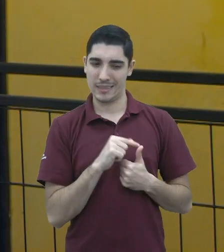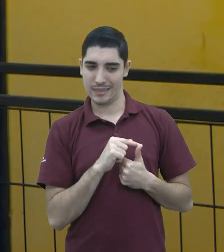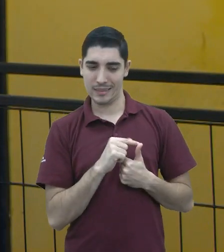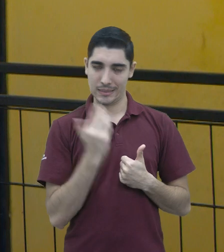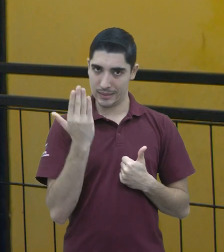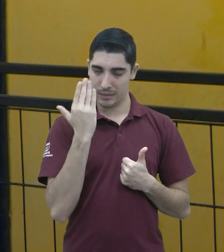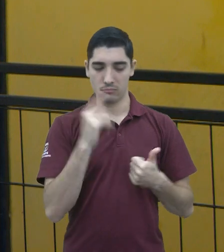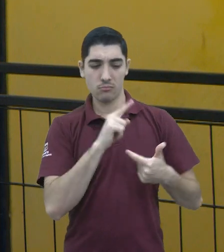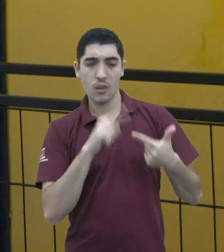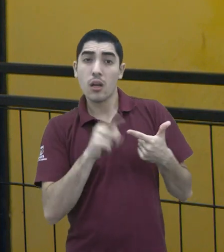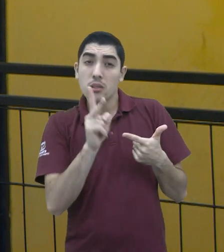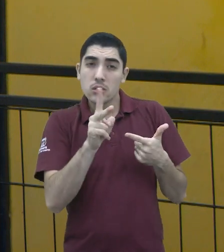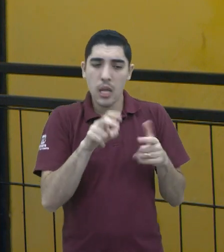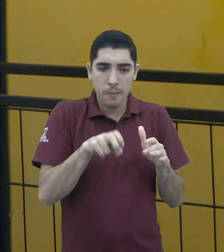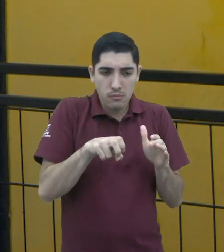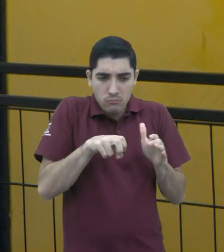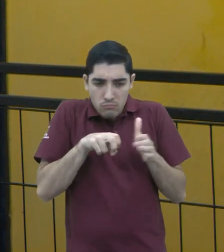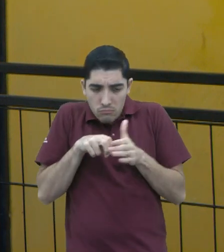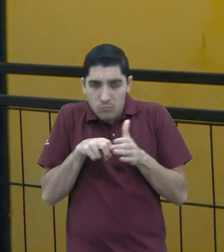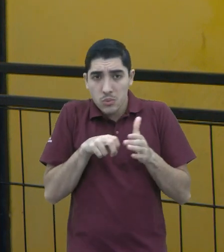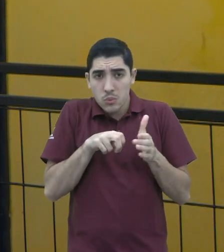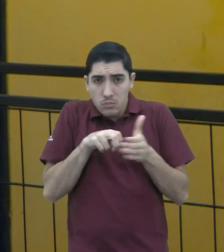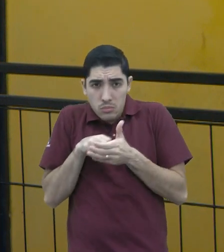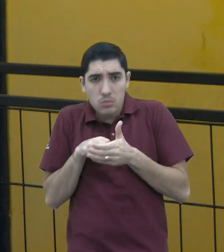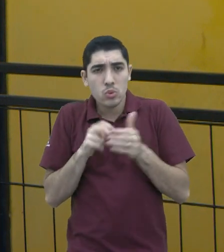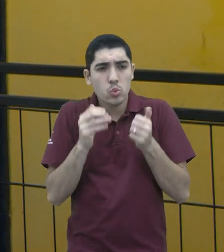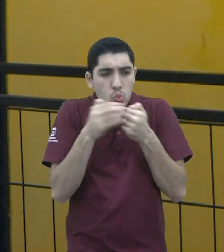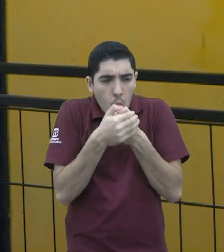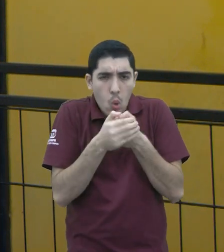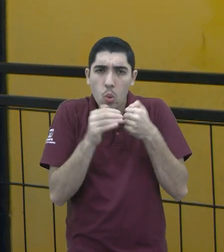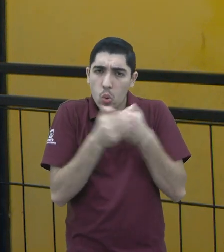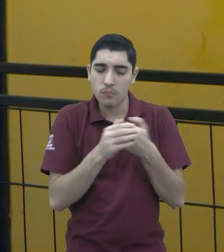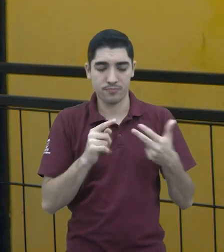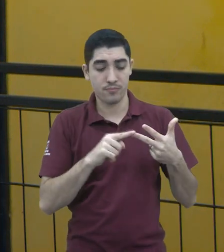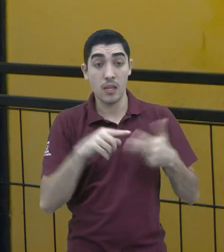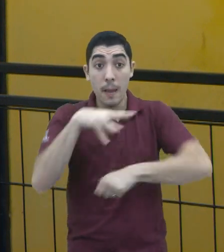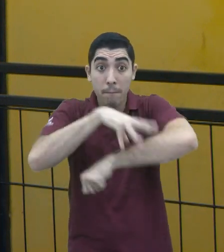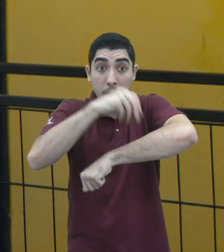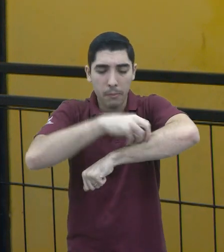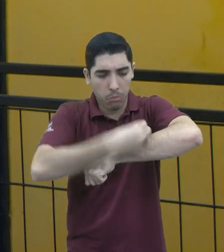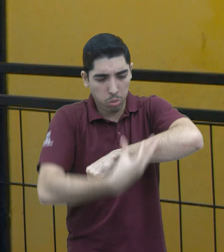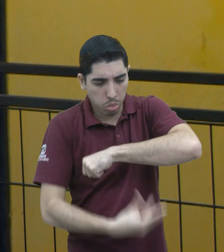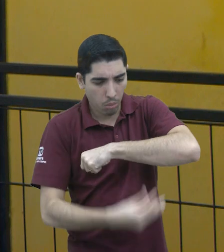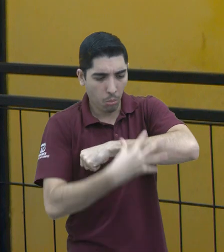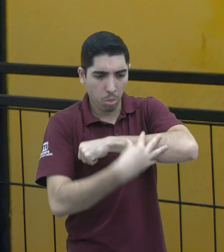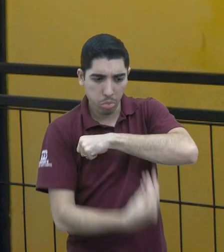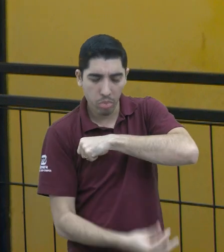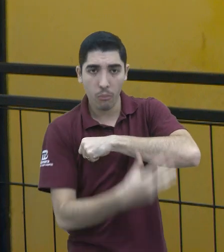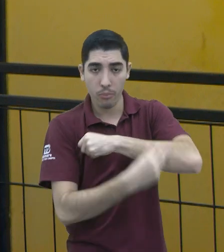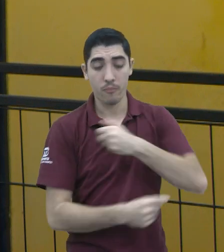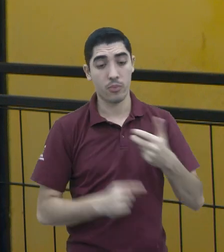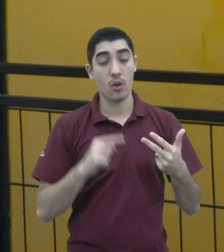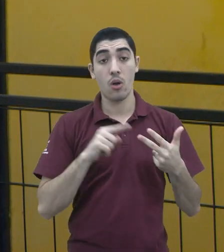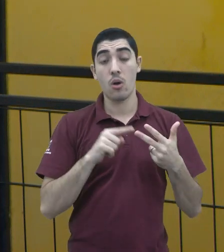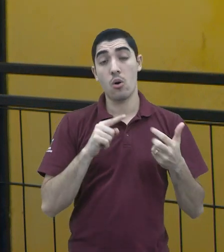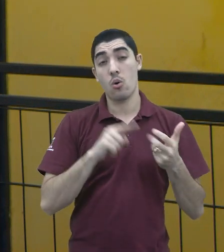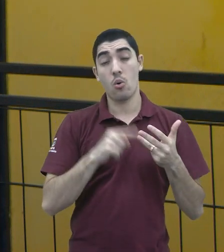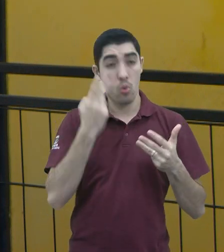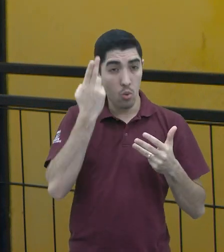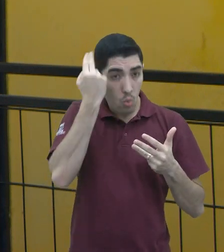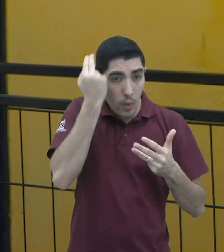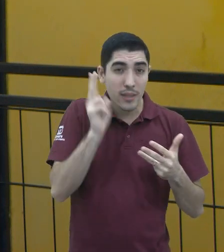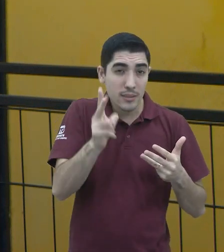come, ficar se isolando muito, se escondendo, queda de pelo, coelho